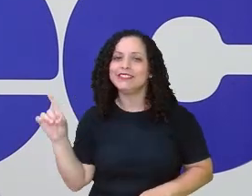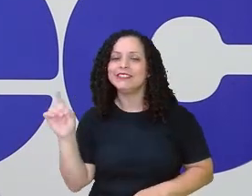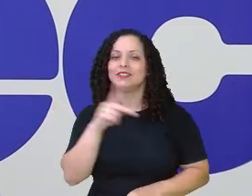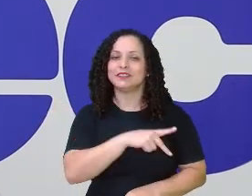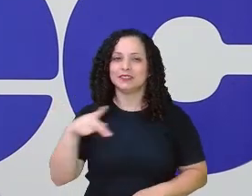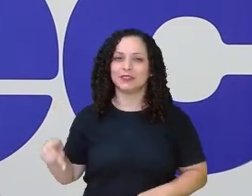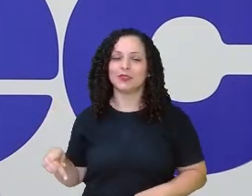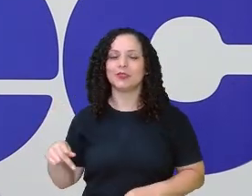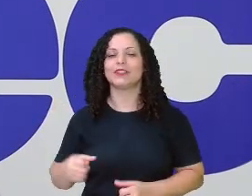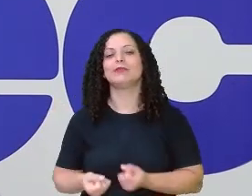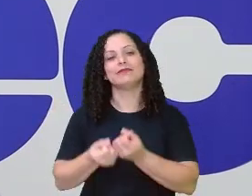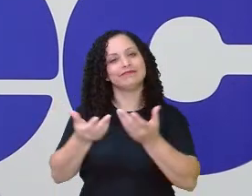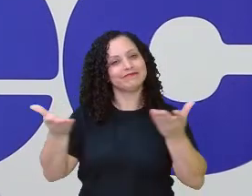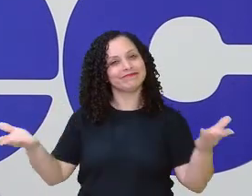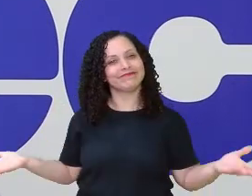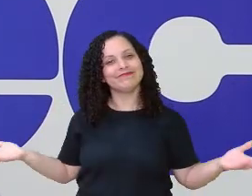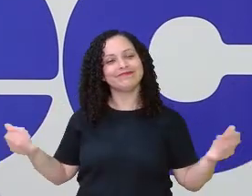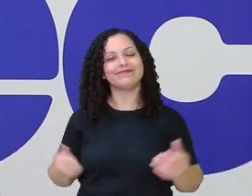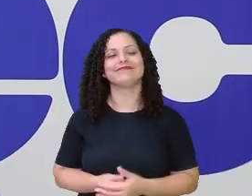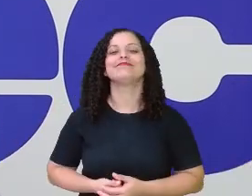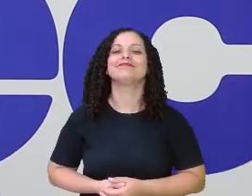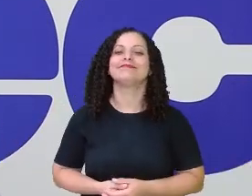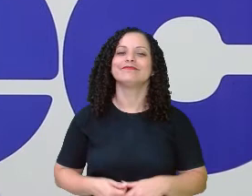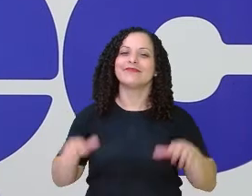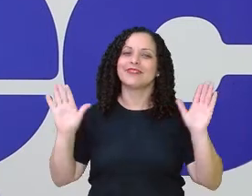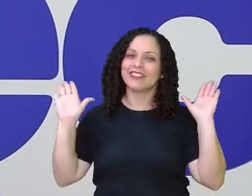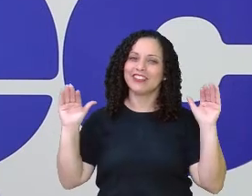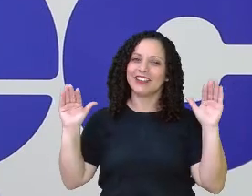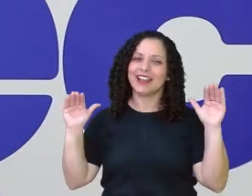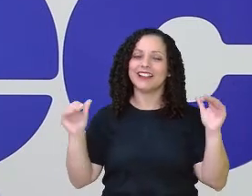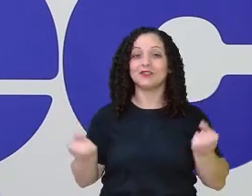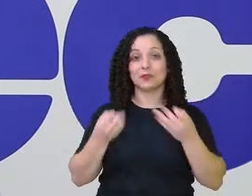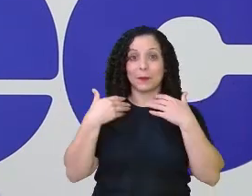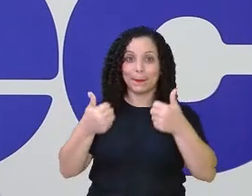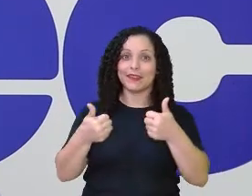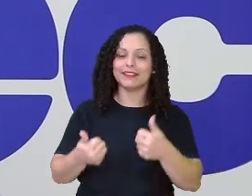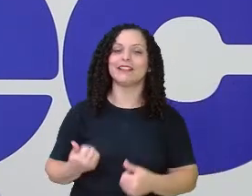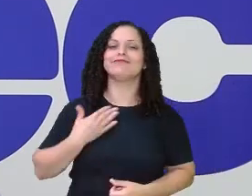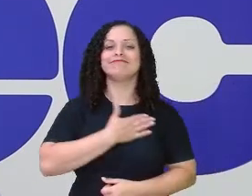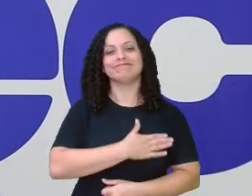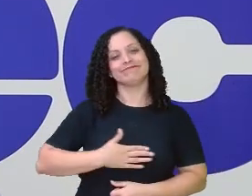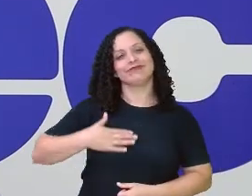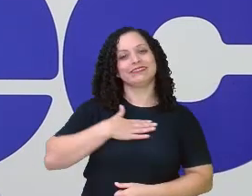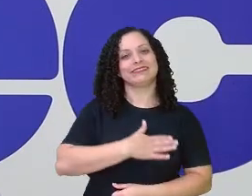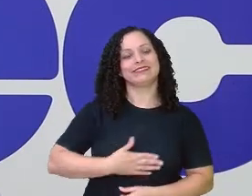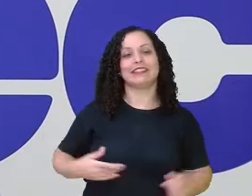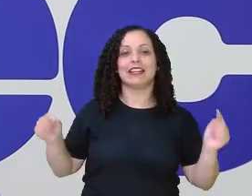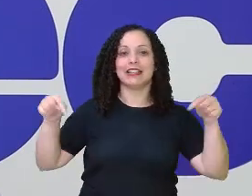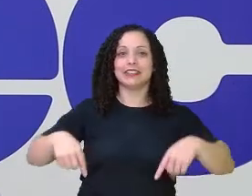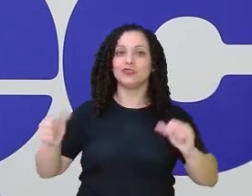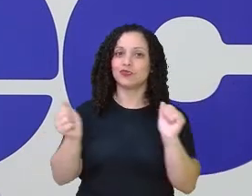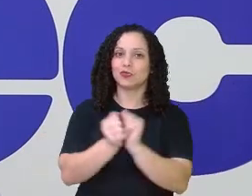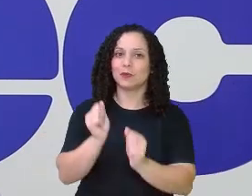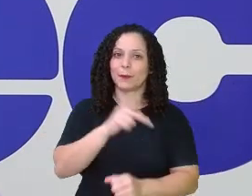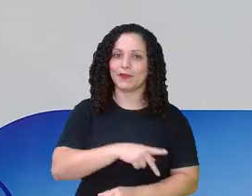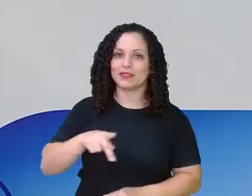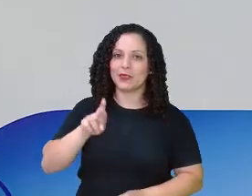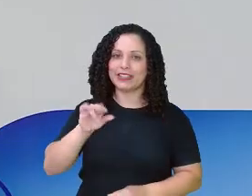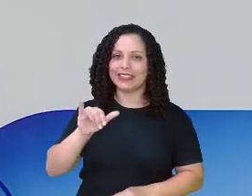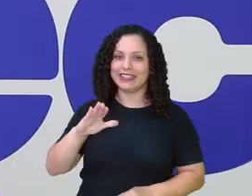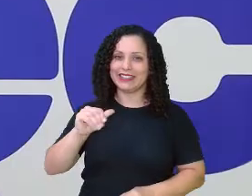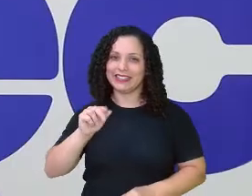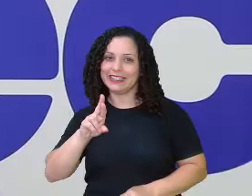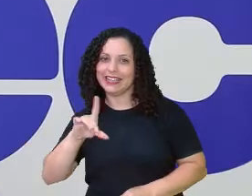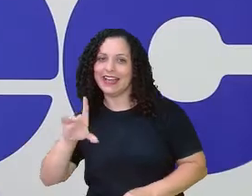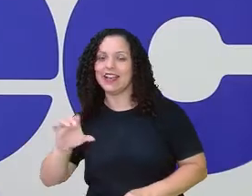boa tarde, boa noite pra minha galerinha. Olá, pessoal, tudo bem? Estou com muita satisfação aqui com vocês, o professor Ricardinho. Vamos fazer